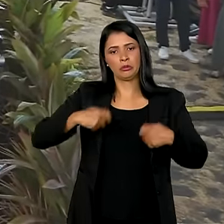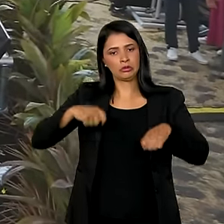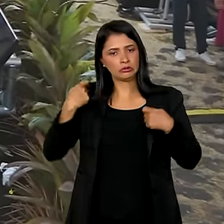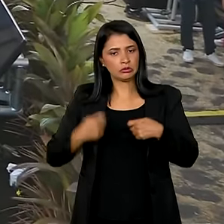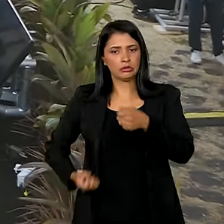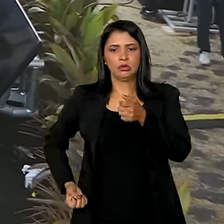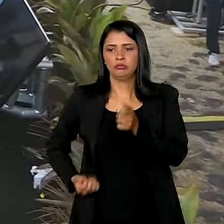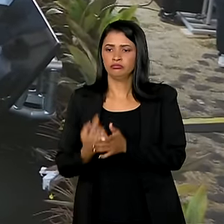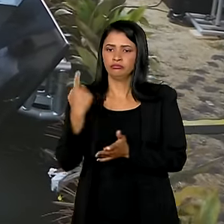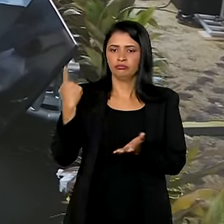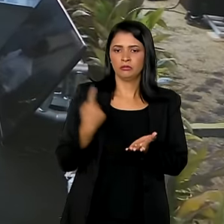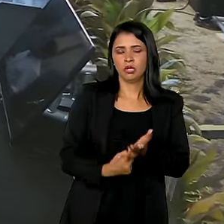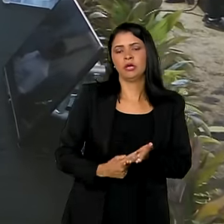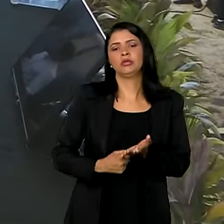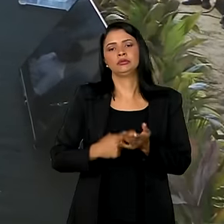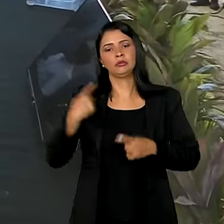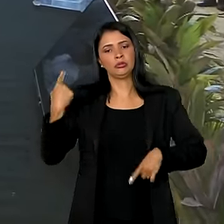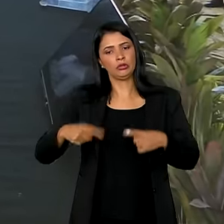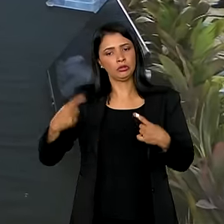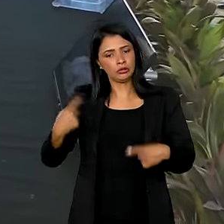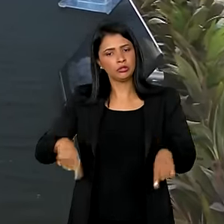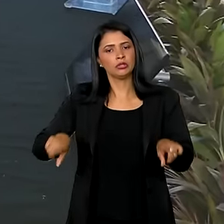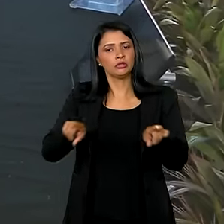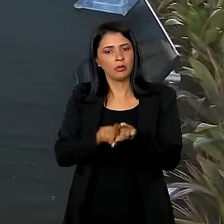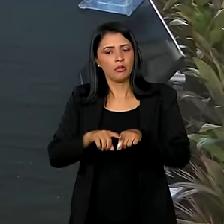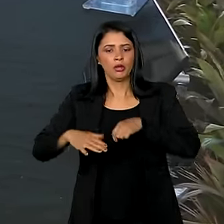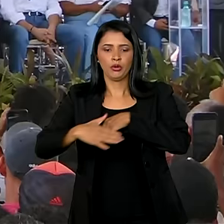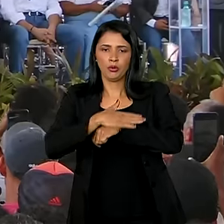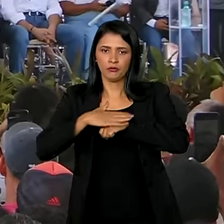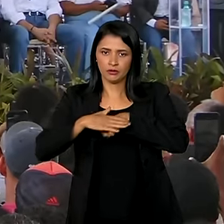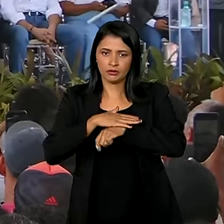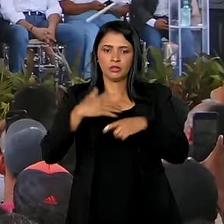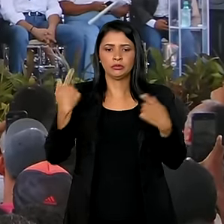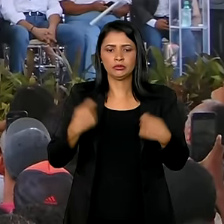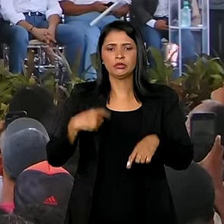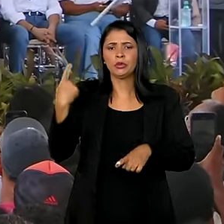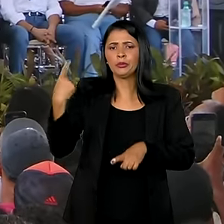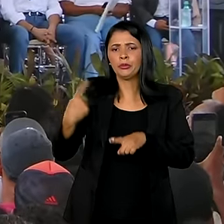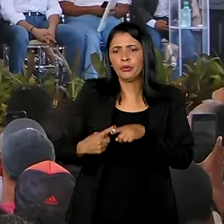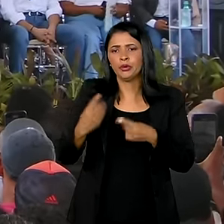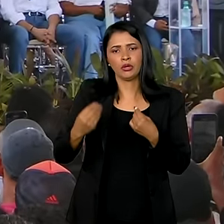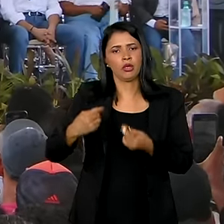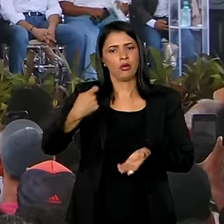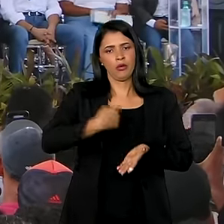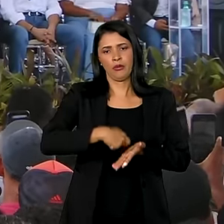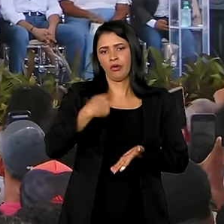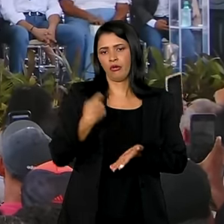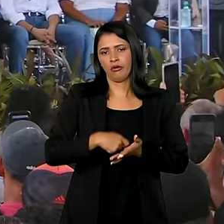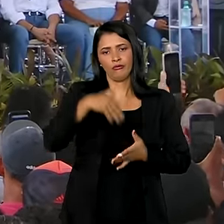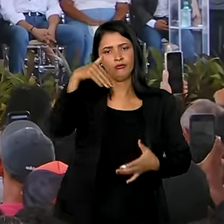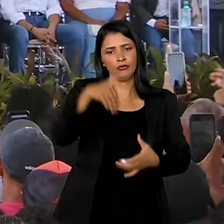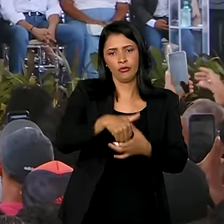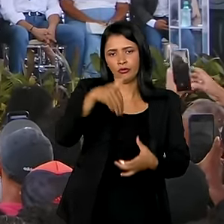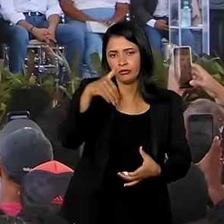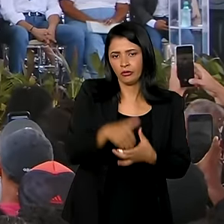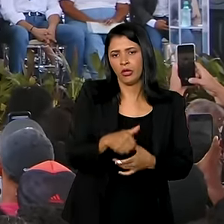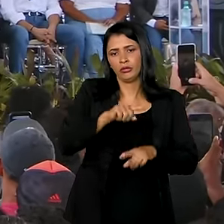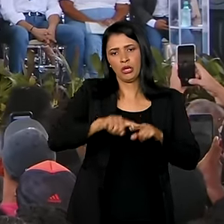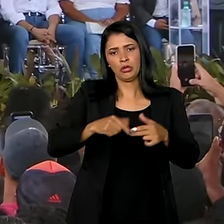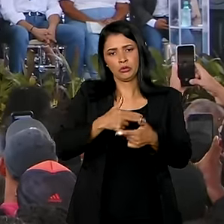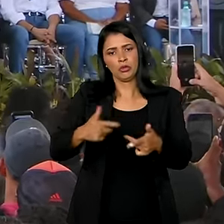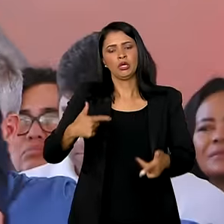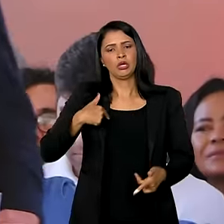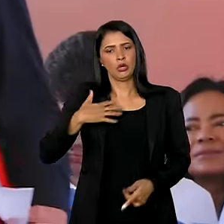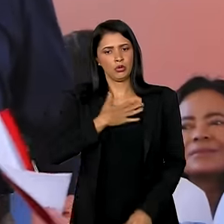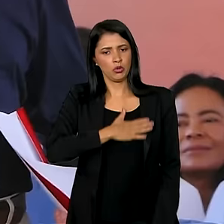construir aliança política, a gente precisa conversar muito, porque ninguém é obrigado a votar naquilo que eu gosto.